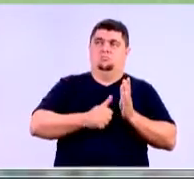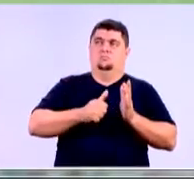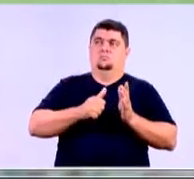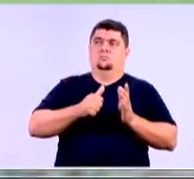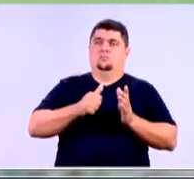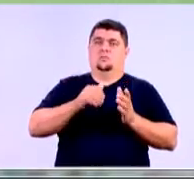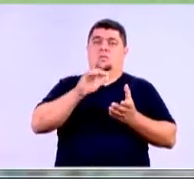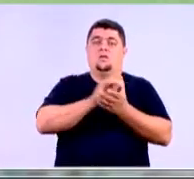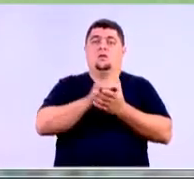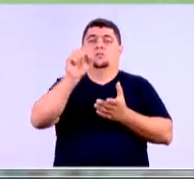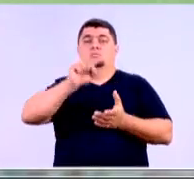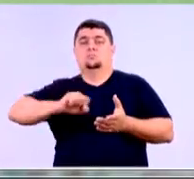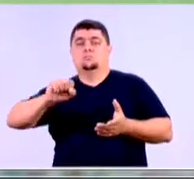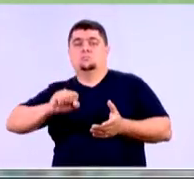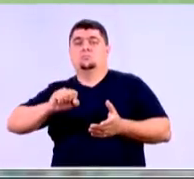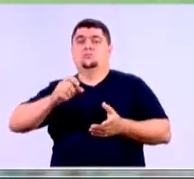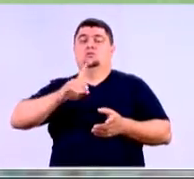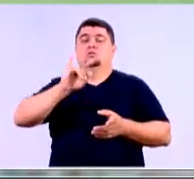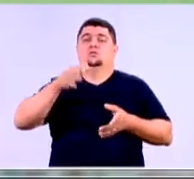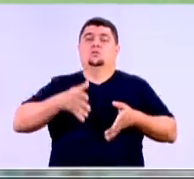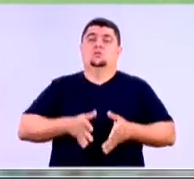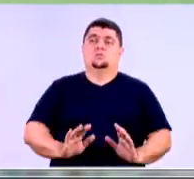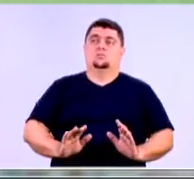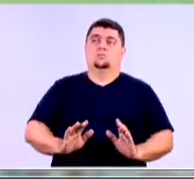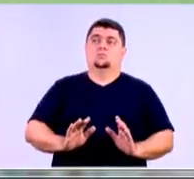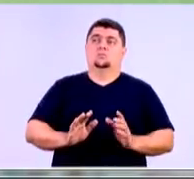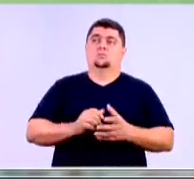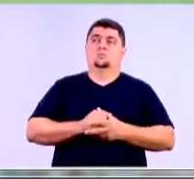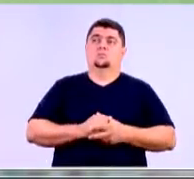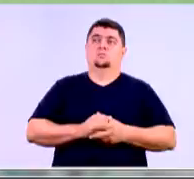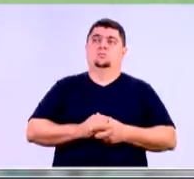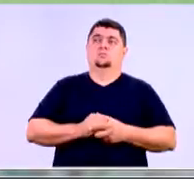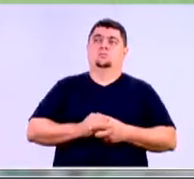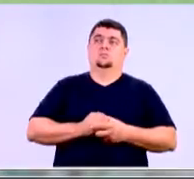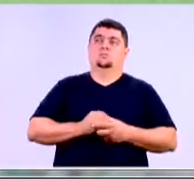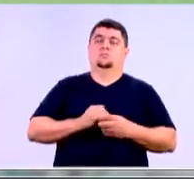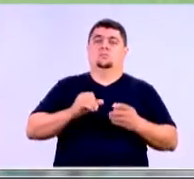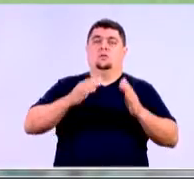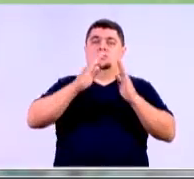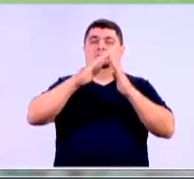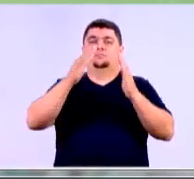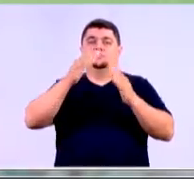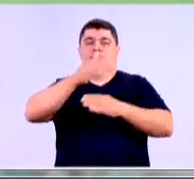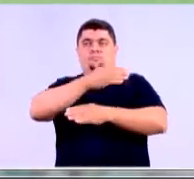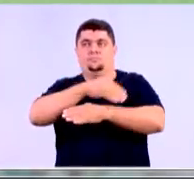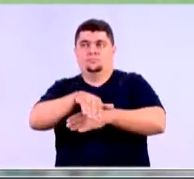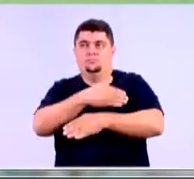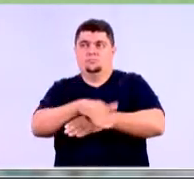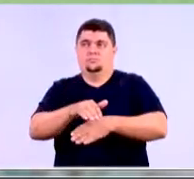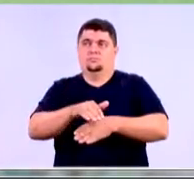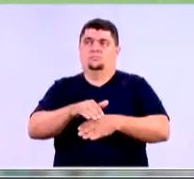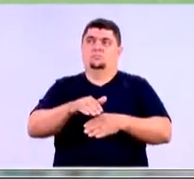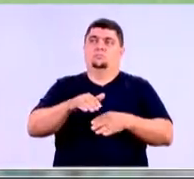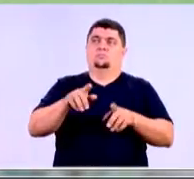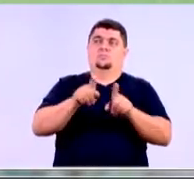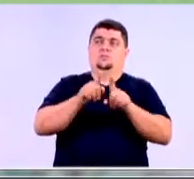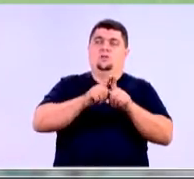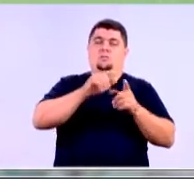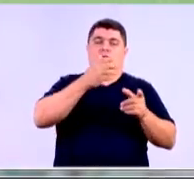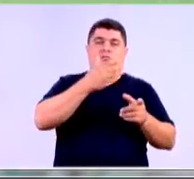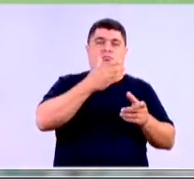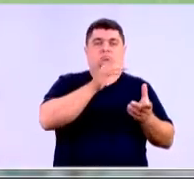estado civil, data de nascimento. E esses dados pessoais, além de informações do cônjuge